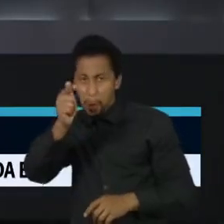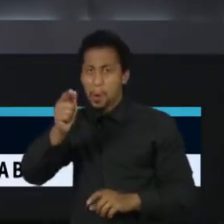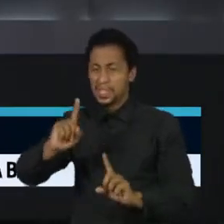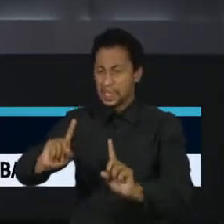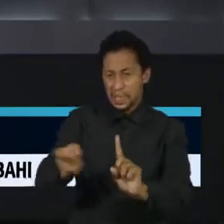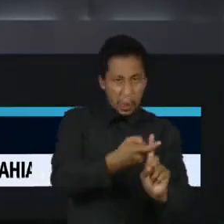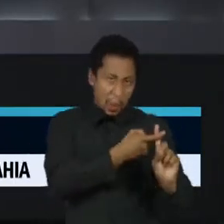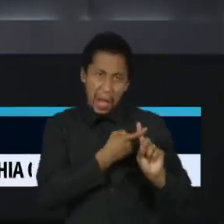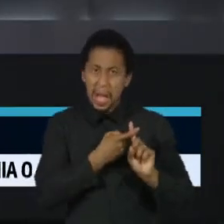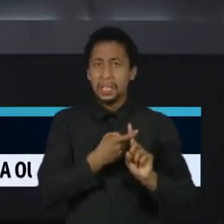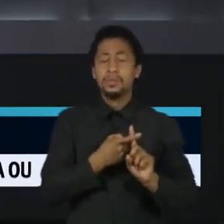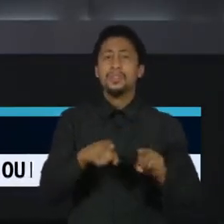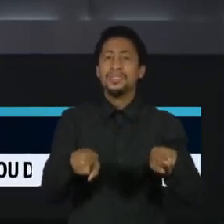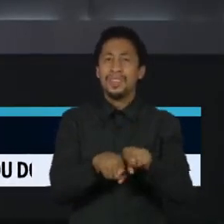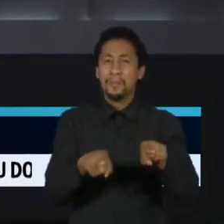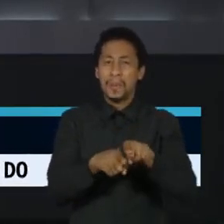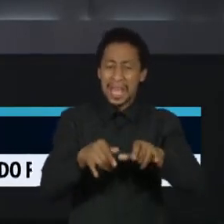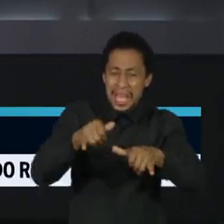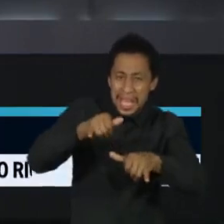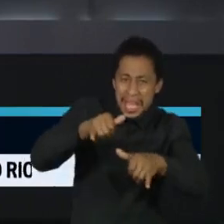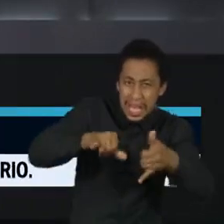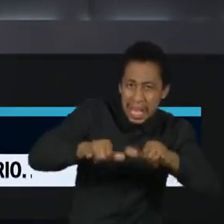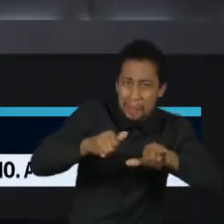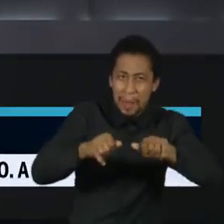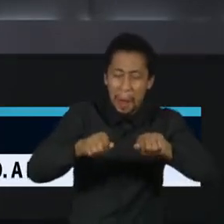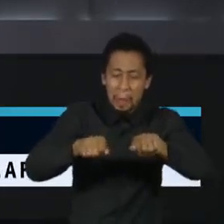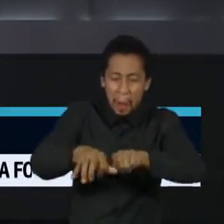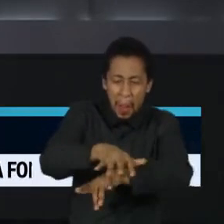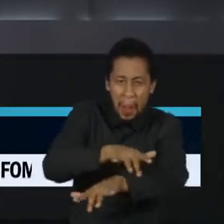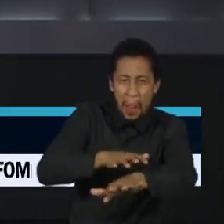sequestros, por contaminação, né? A Amazônia inteira